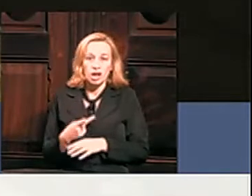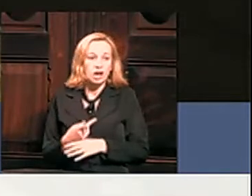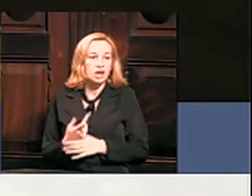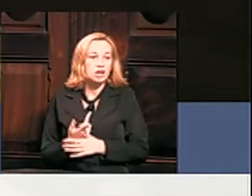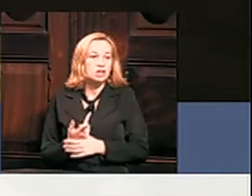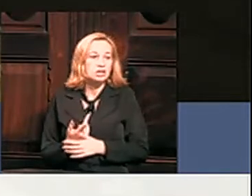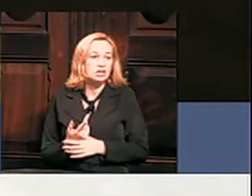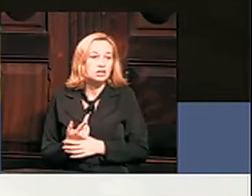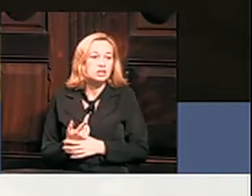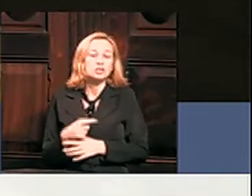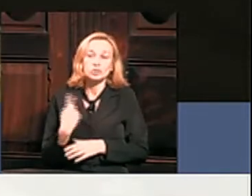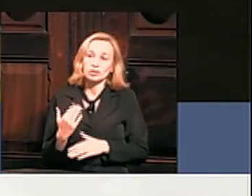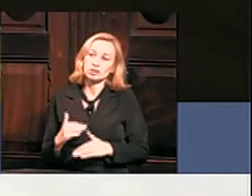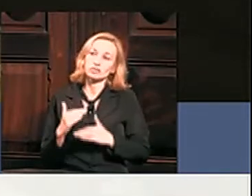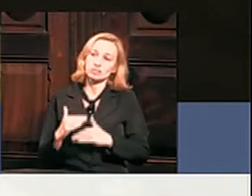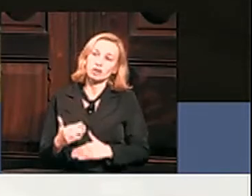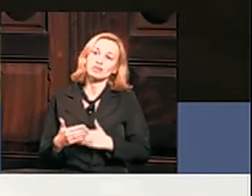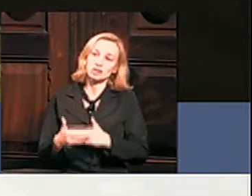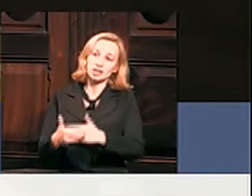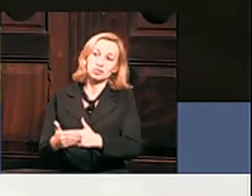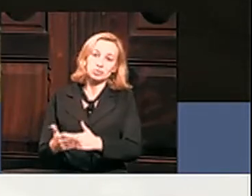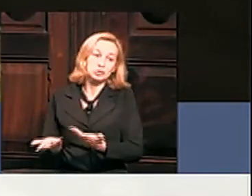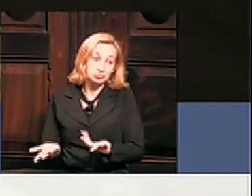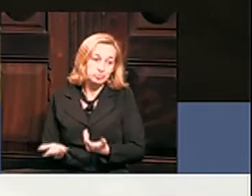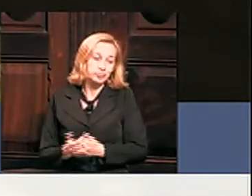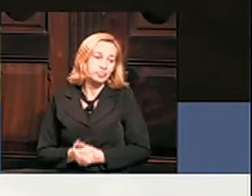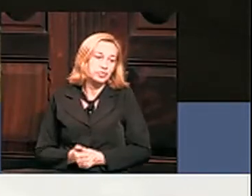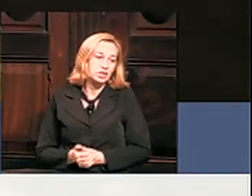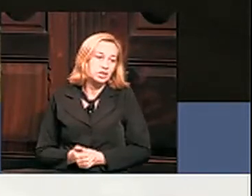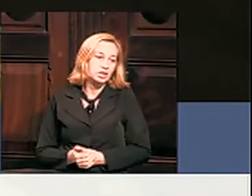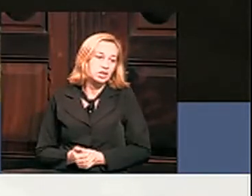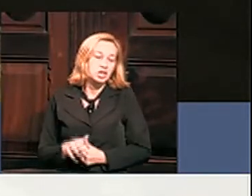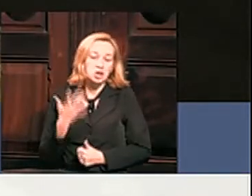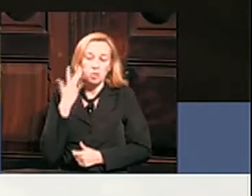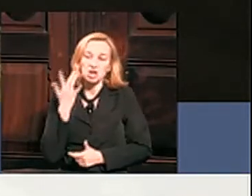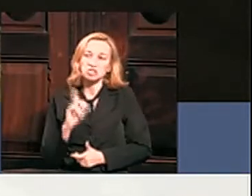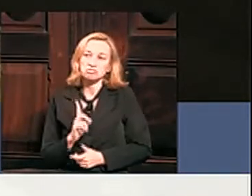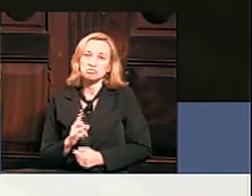que nós avançamos, porque acho que não foi